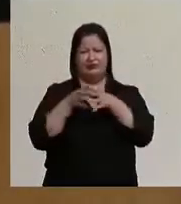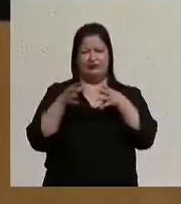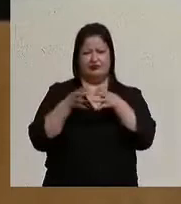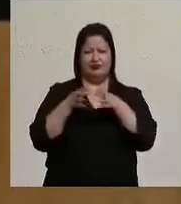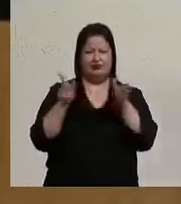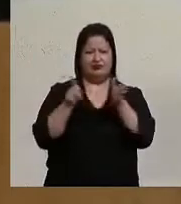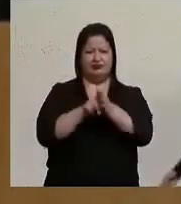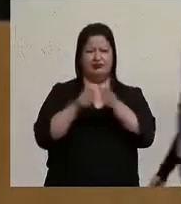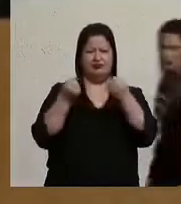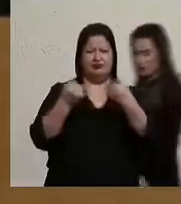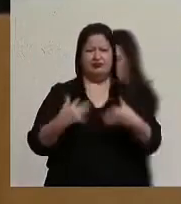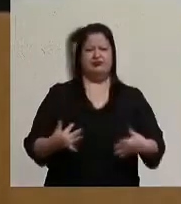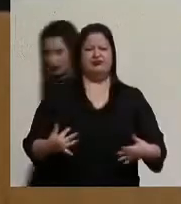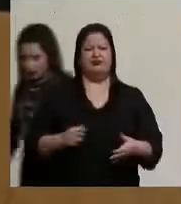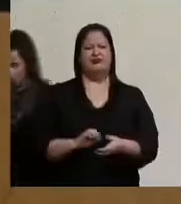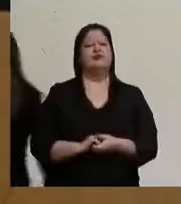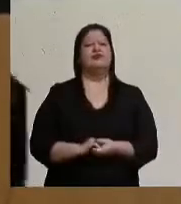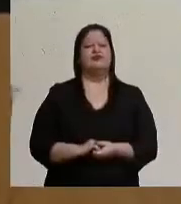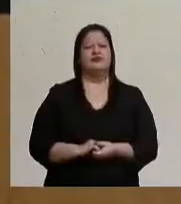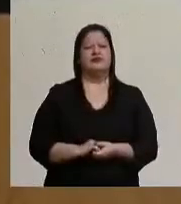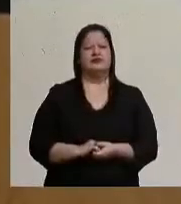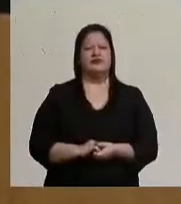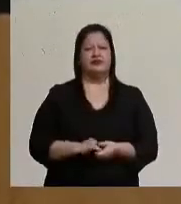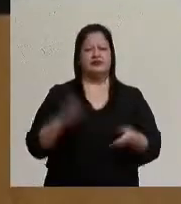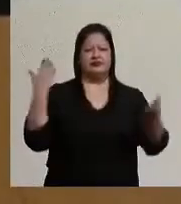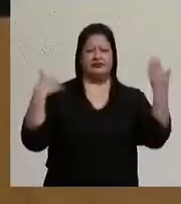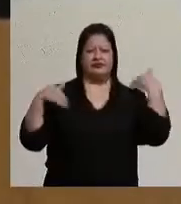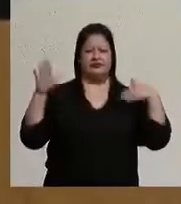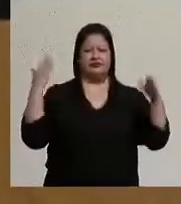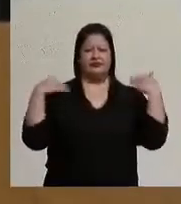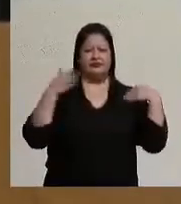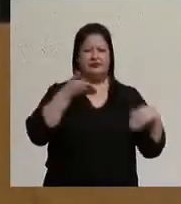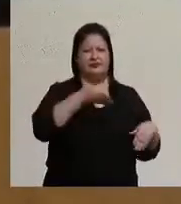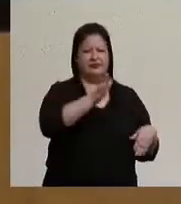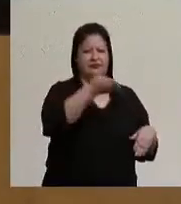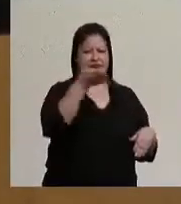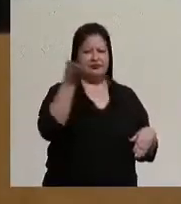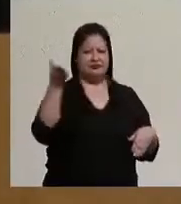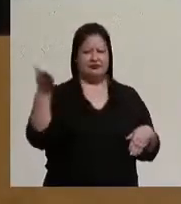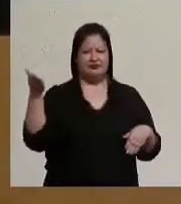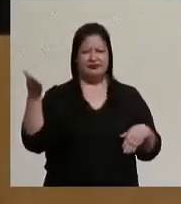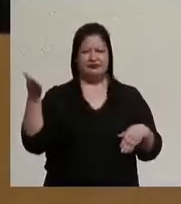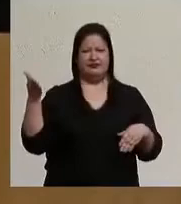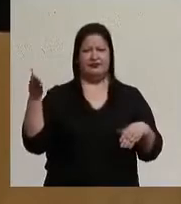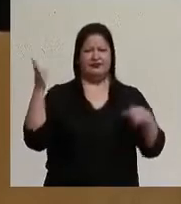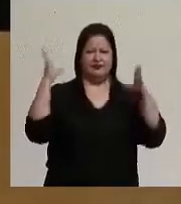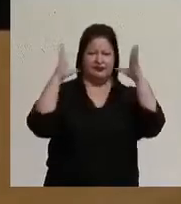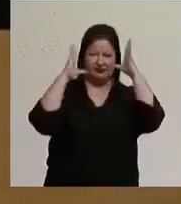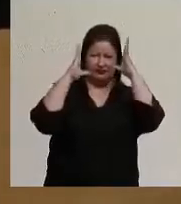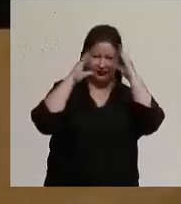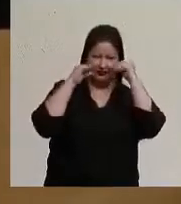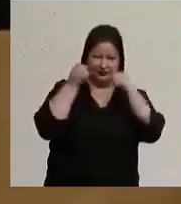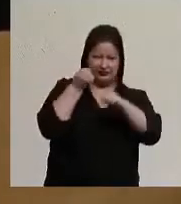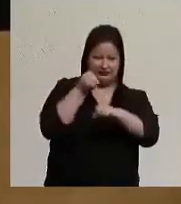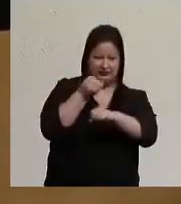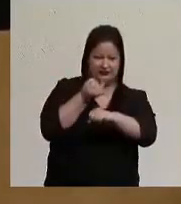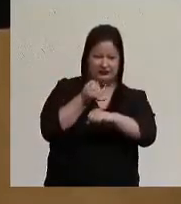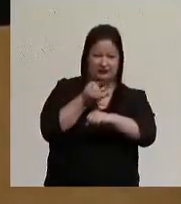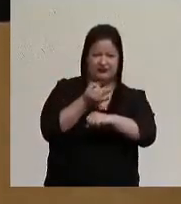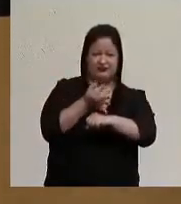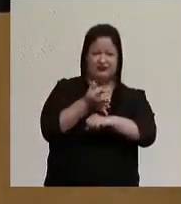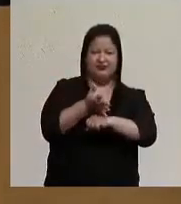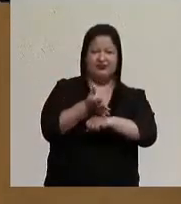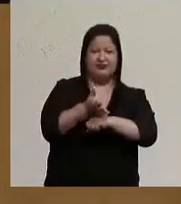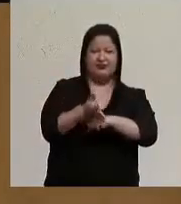tá aí ó né passeou na cidade mas a noite na madrugada